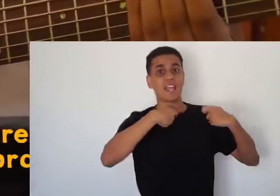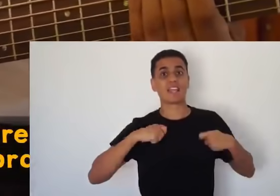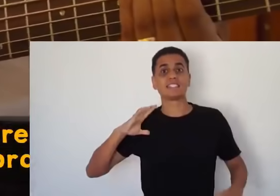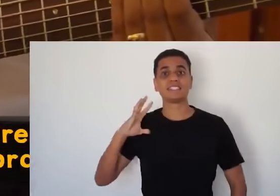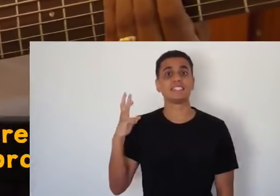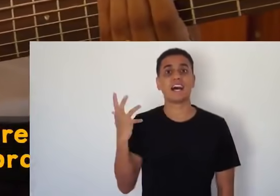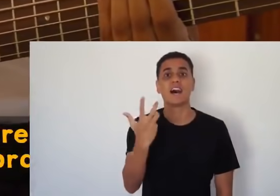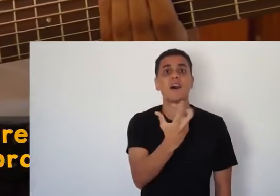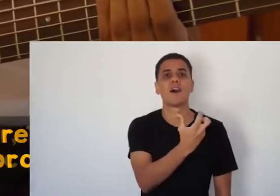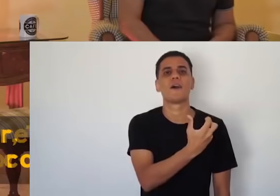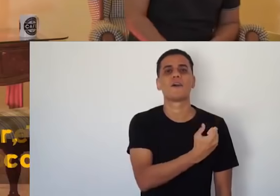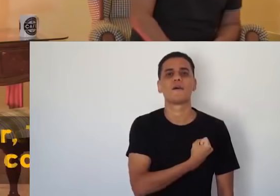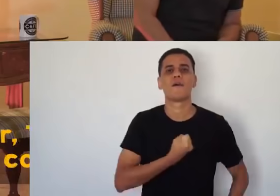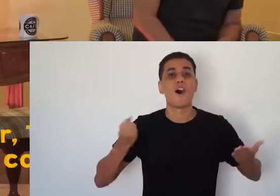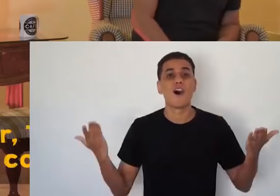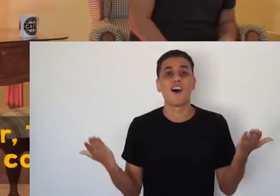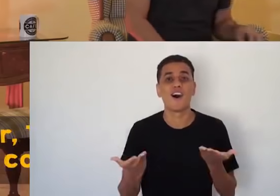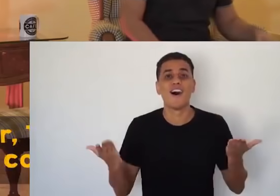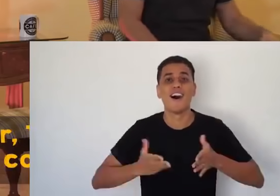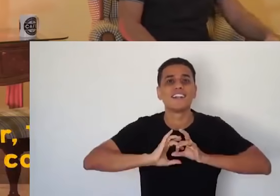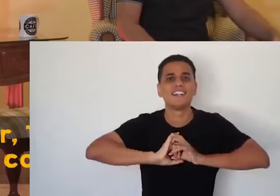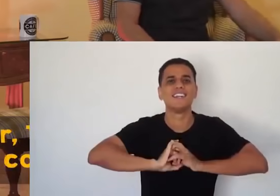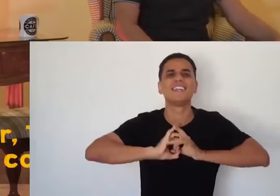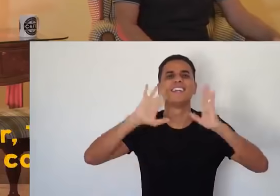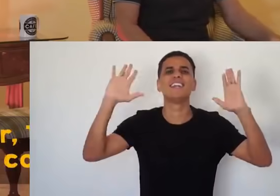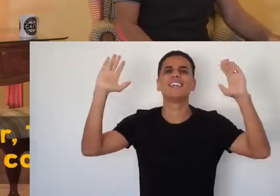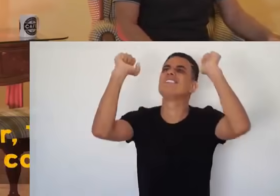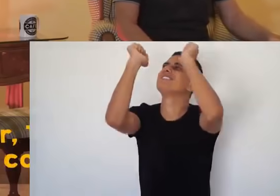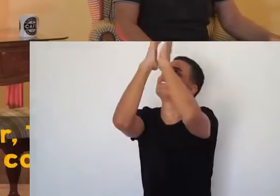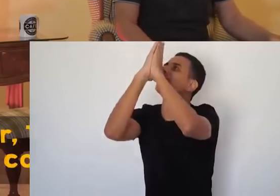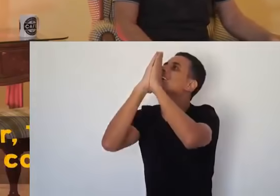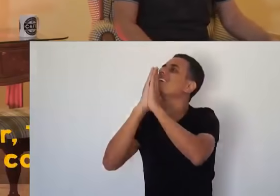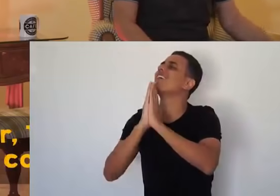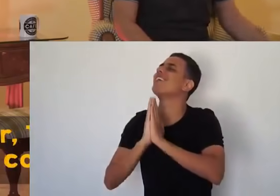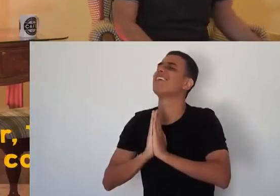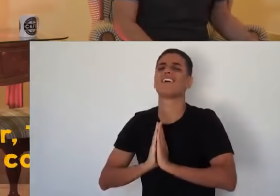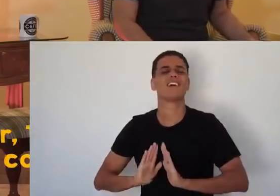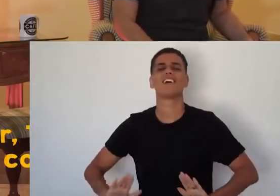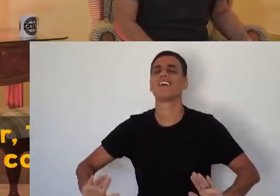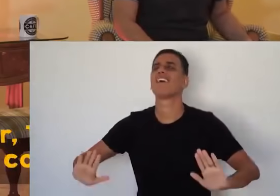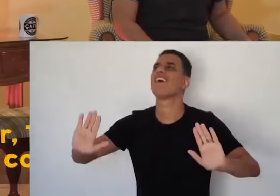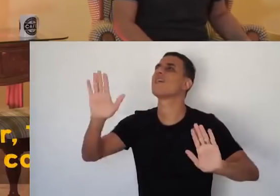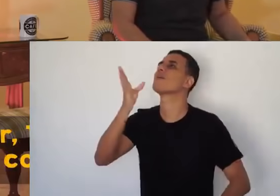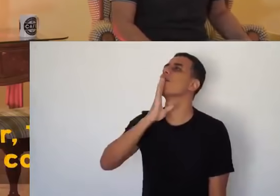viver, Senhor, livre pra te adorar, te